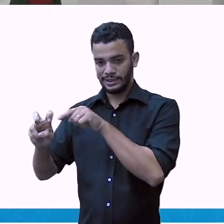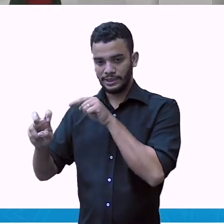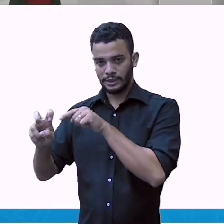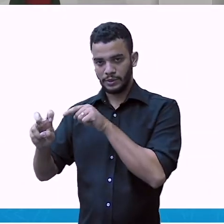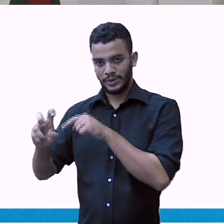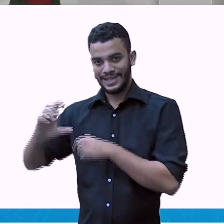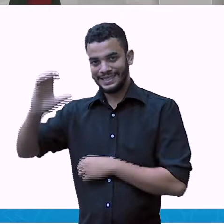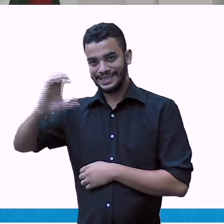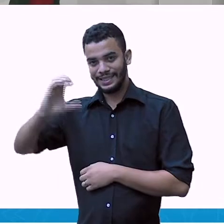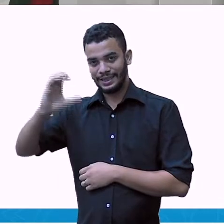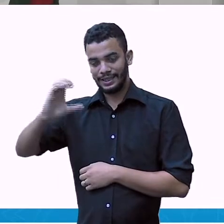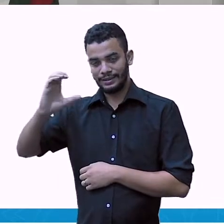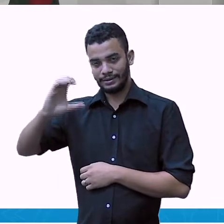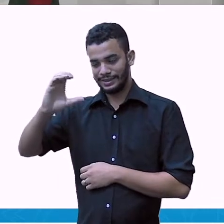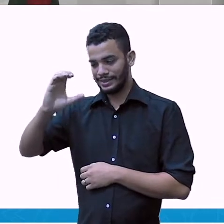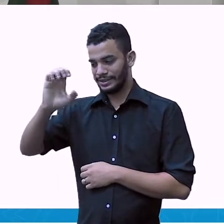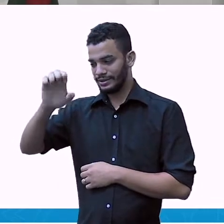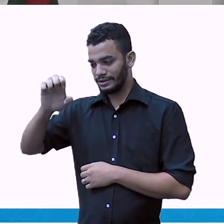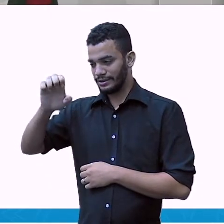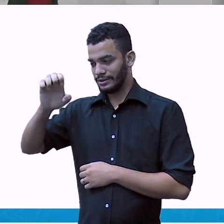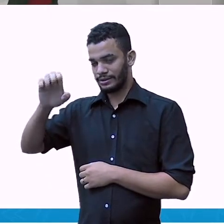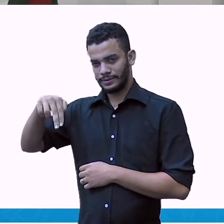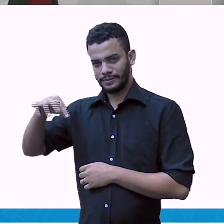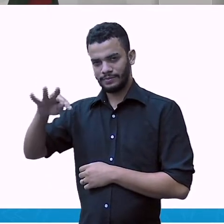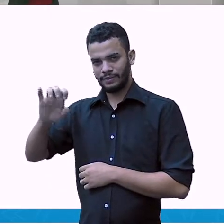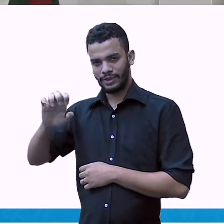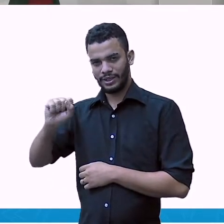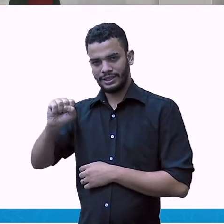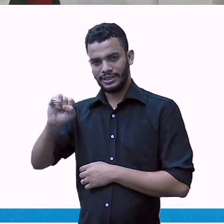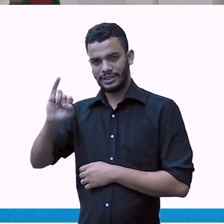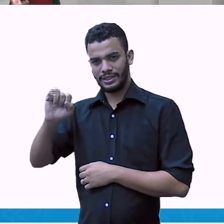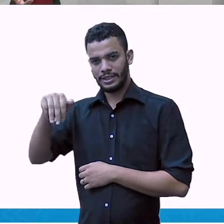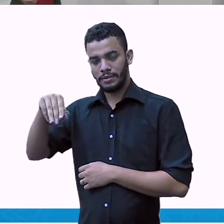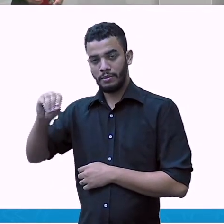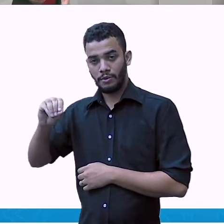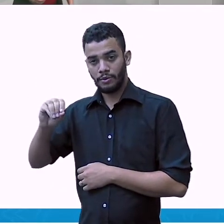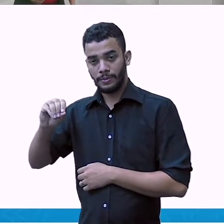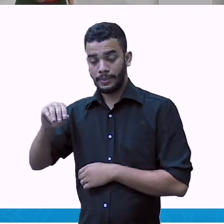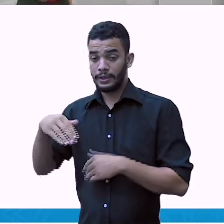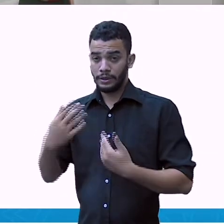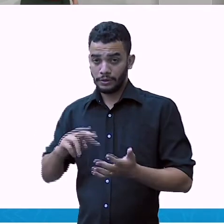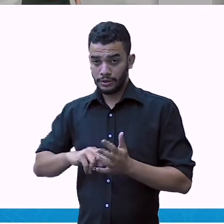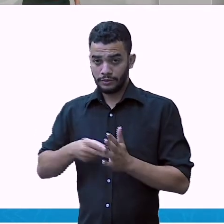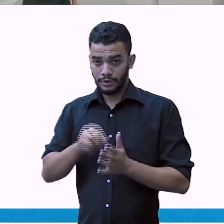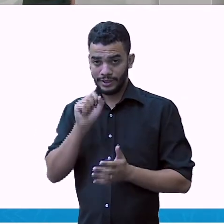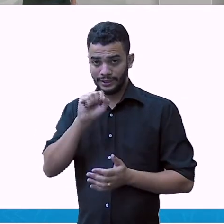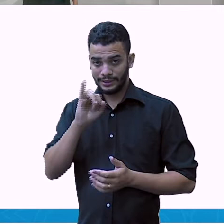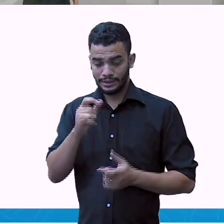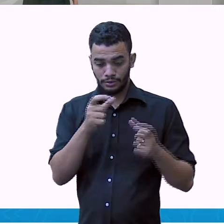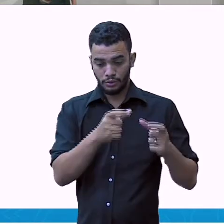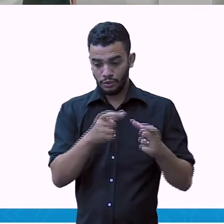isso, a posição vai interferir no valor deste algarismo.